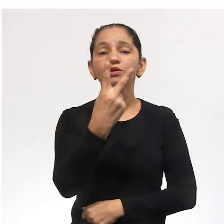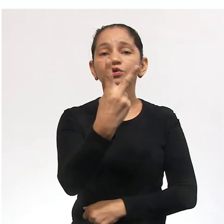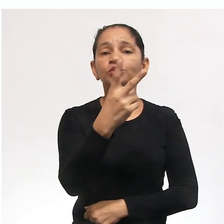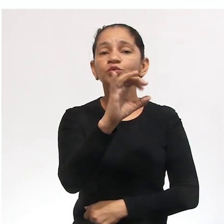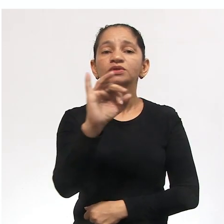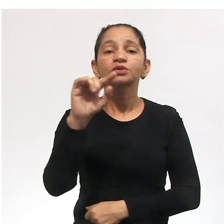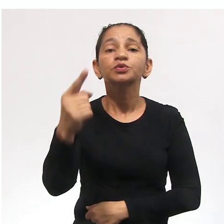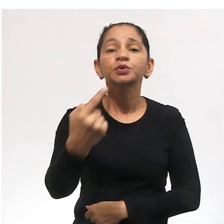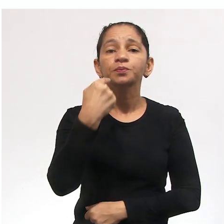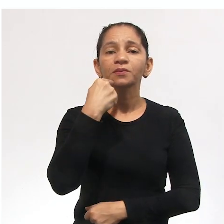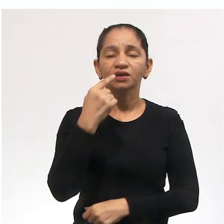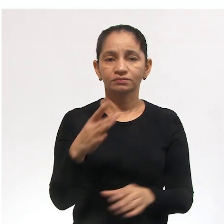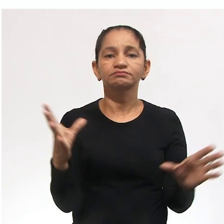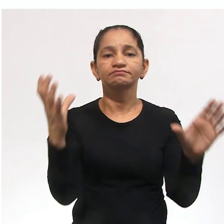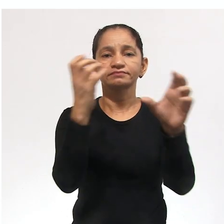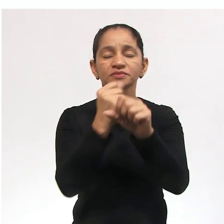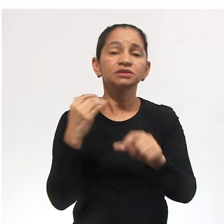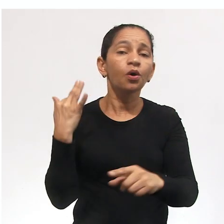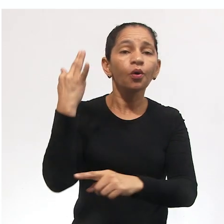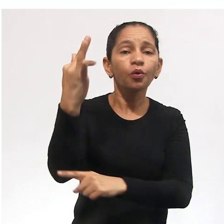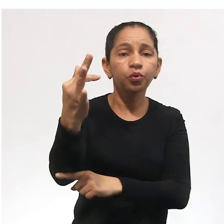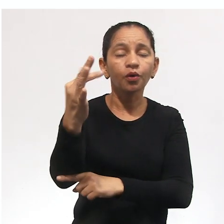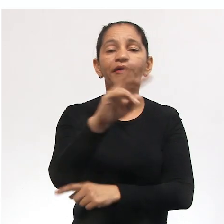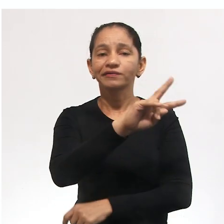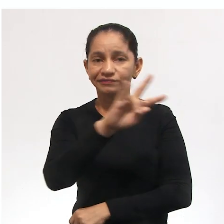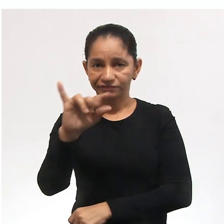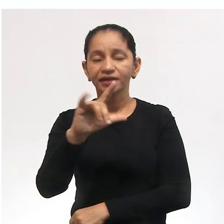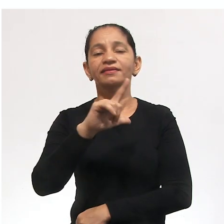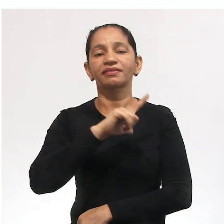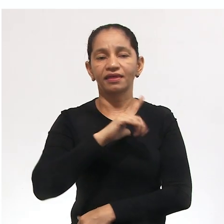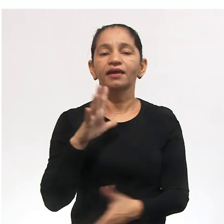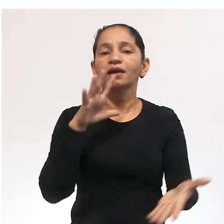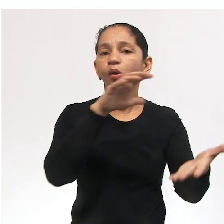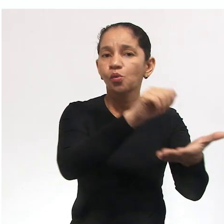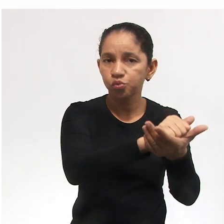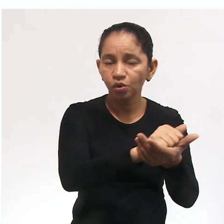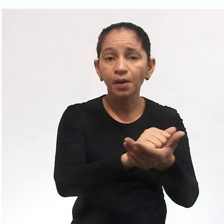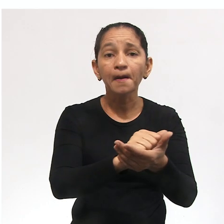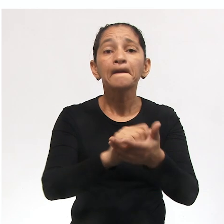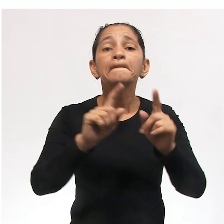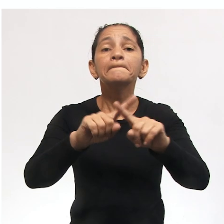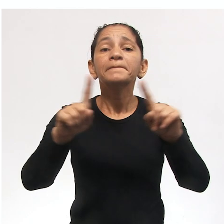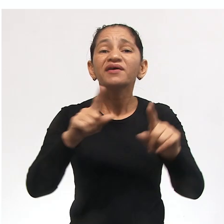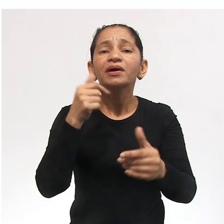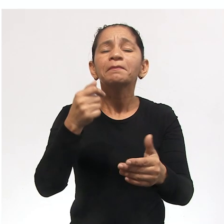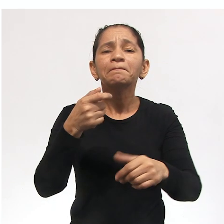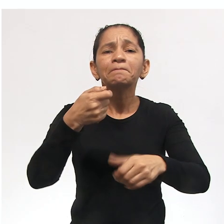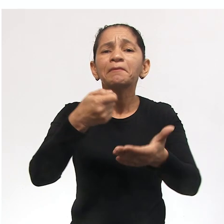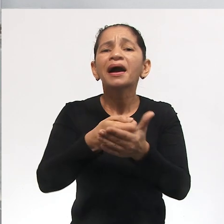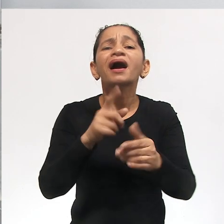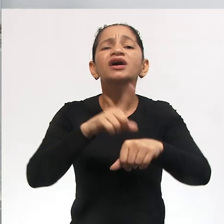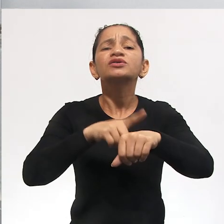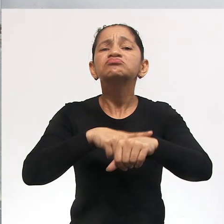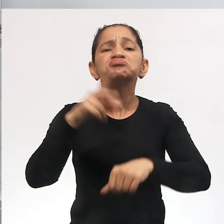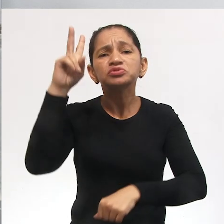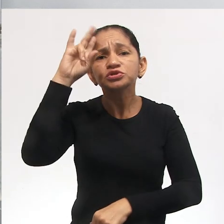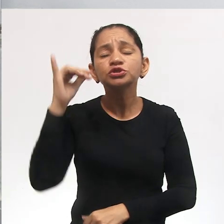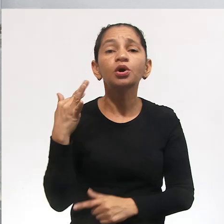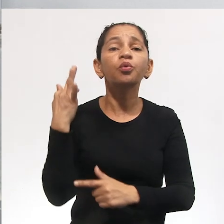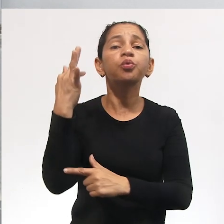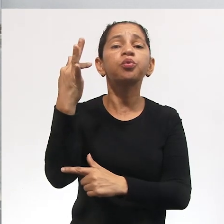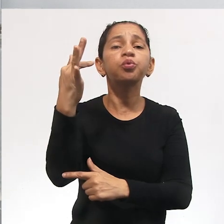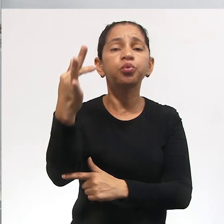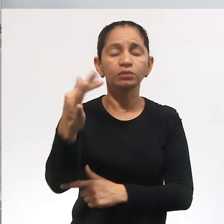sejam pagos no futuro. Então é assim, pessoal, mesmo que a gente vá pagar isso para frente, a gente